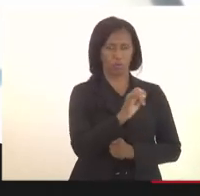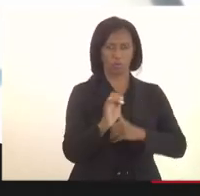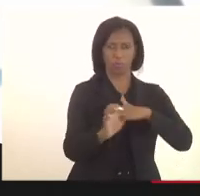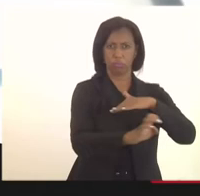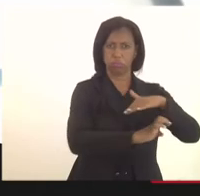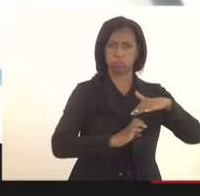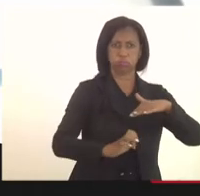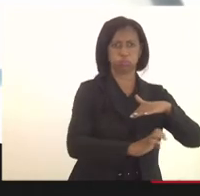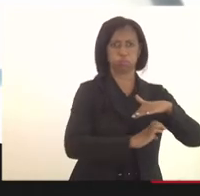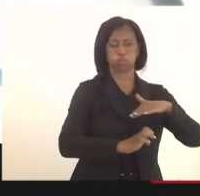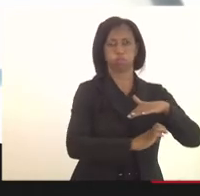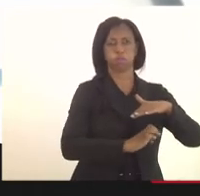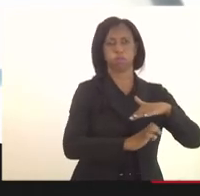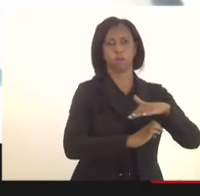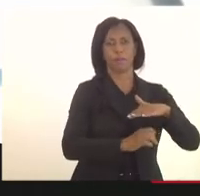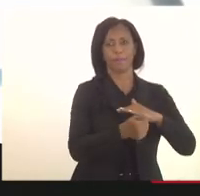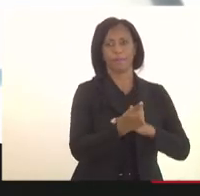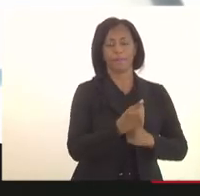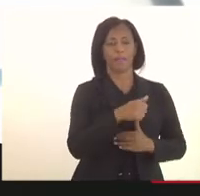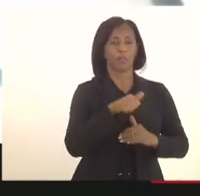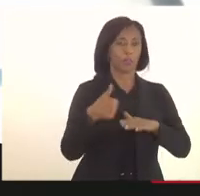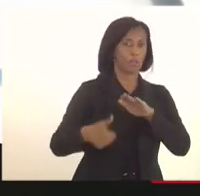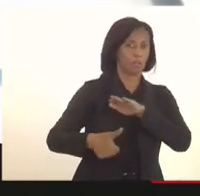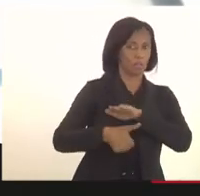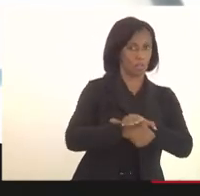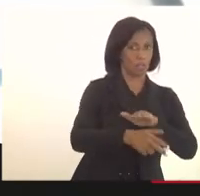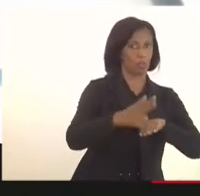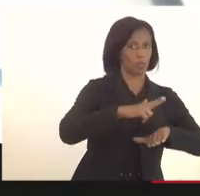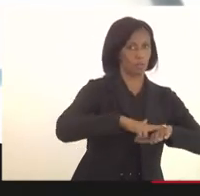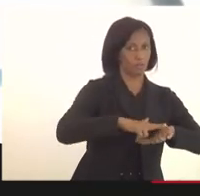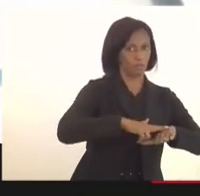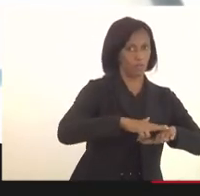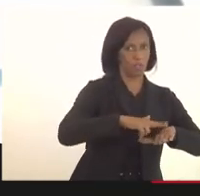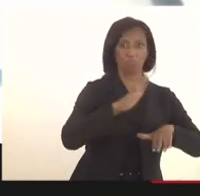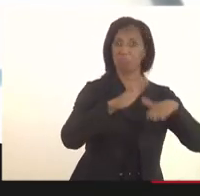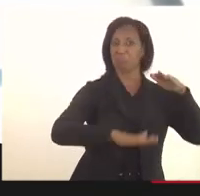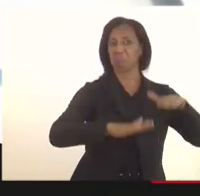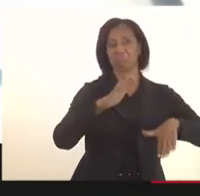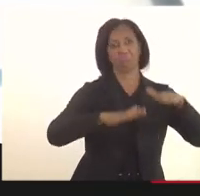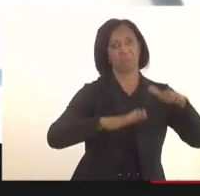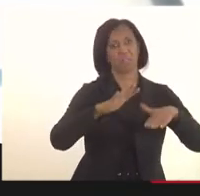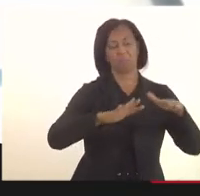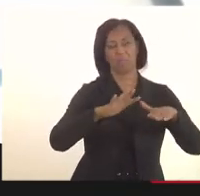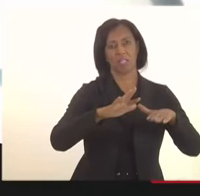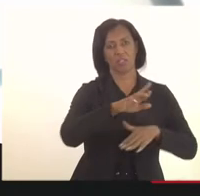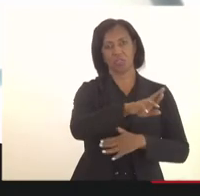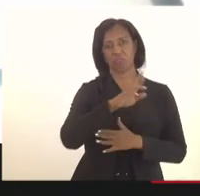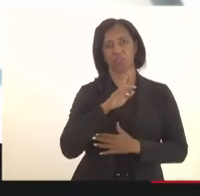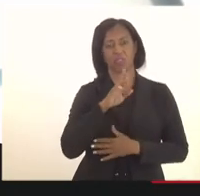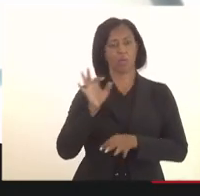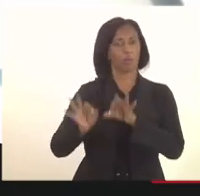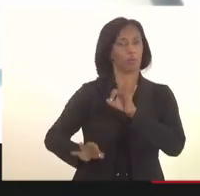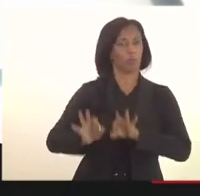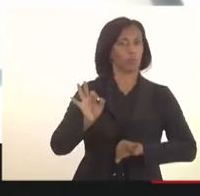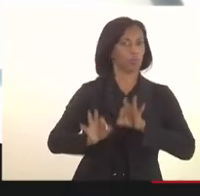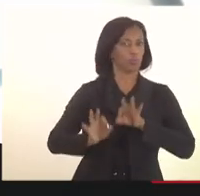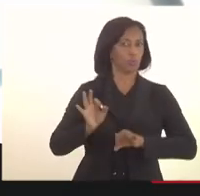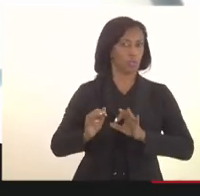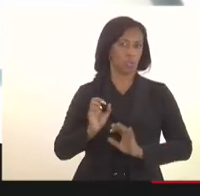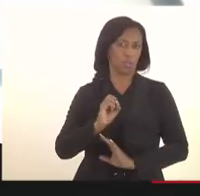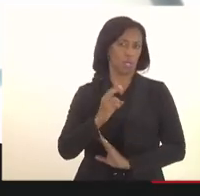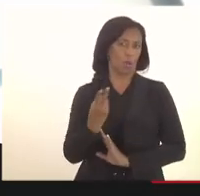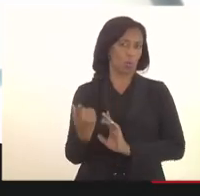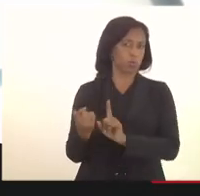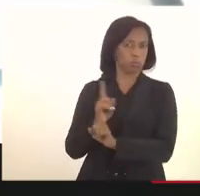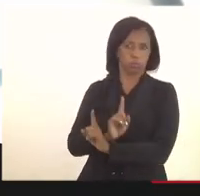concessões Tartaruga Verde e Módulo 3 Espadart, independem do resultado da decisão judicial ou da decisão em sede de